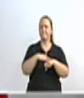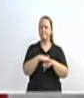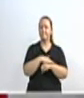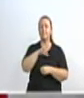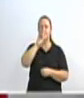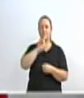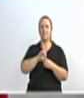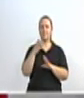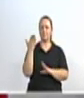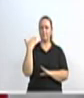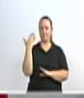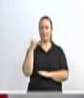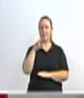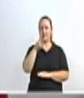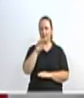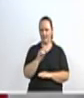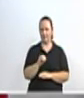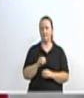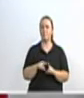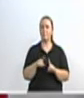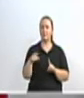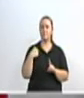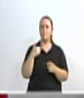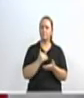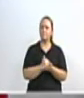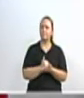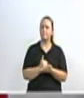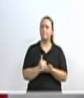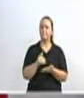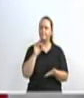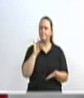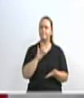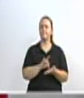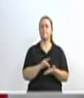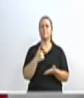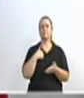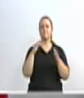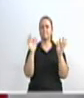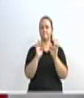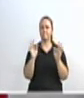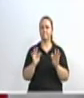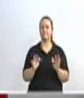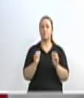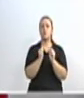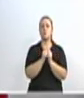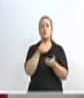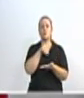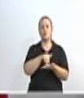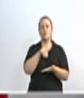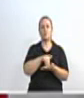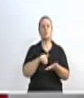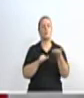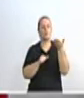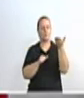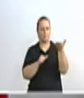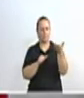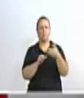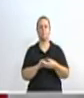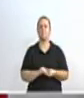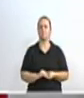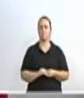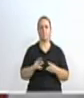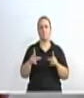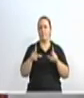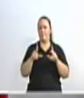Bachmann, e que eu, desde o começo da minha fala, falei que estava muito feliz em tê-lo hoje como secretário, não